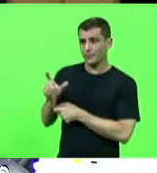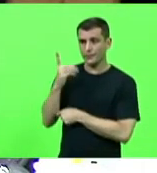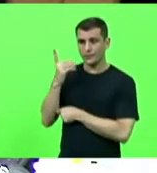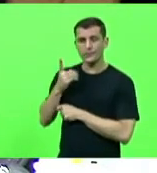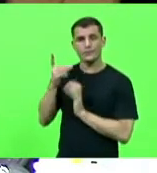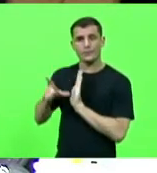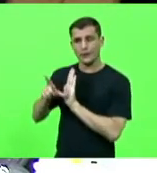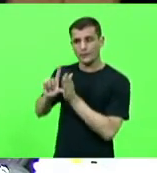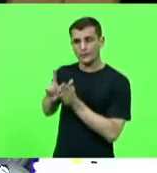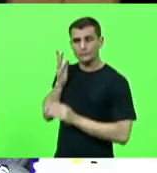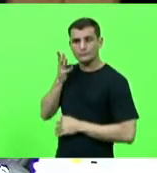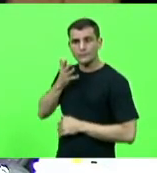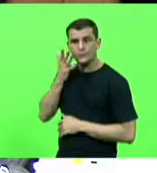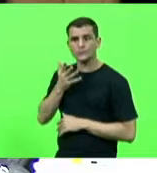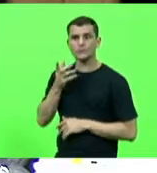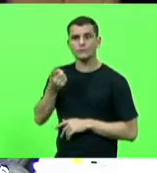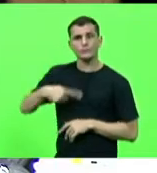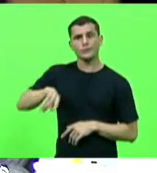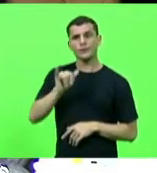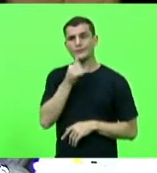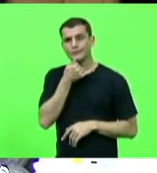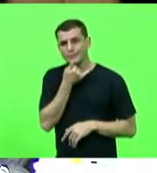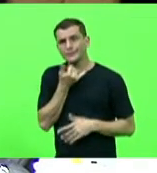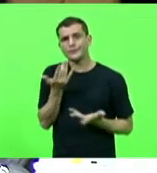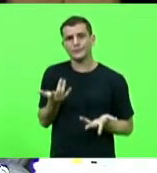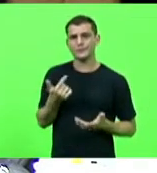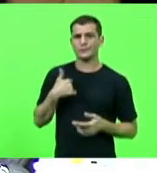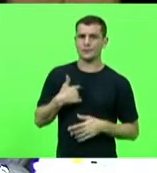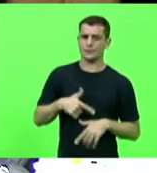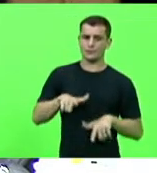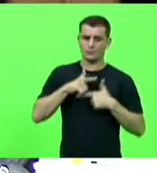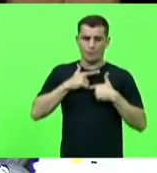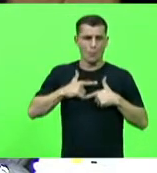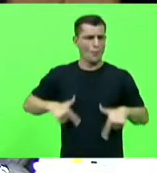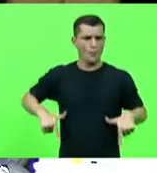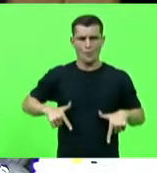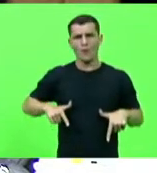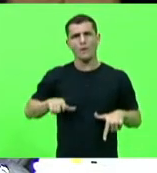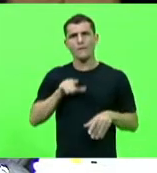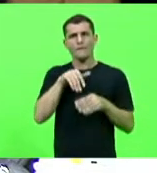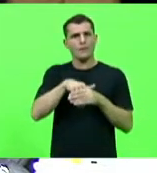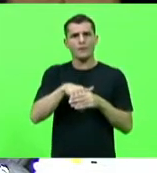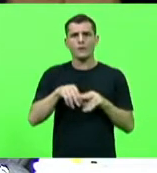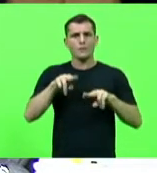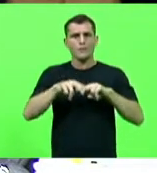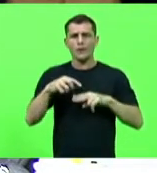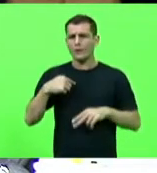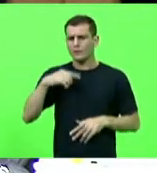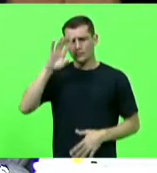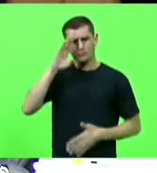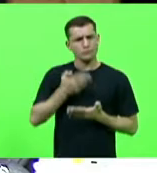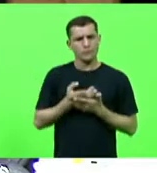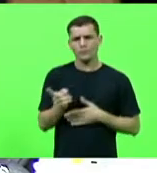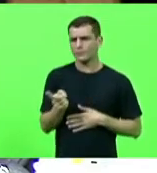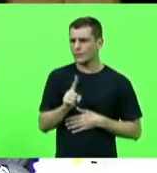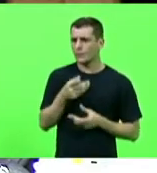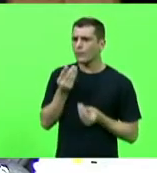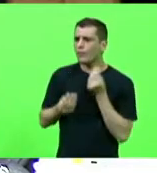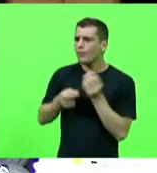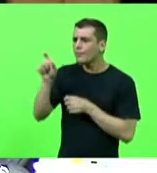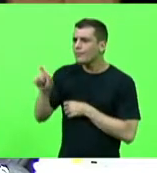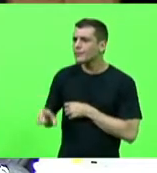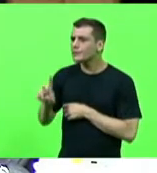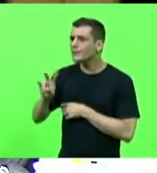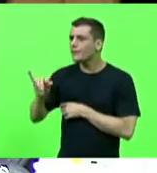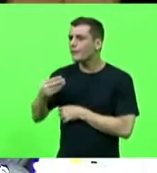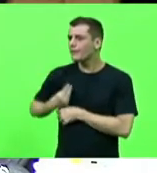tem, e é isso por hoje, né? Então nós vamos votar, eu vou me abster da votação, porque eu não consigo compreender que um cidadão com R$ 1.400,